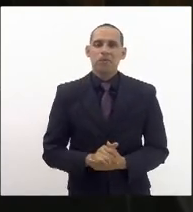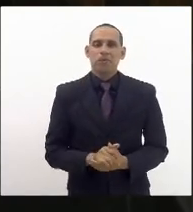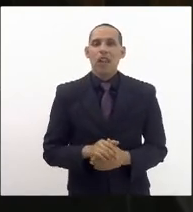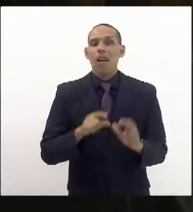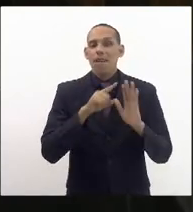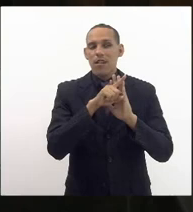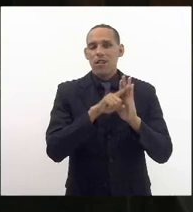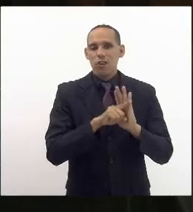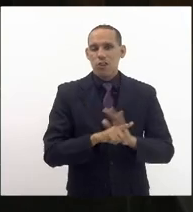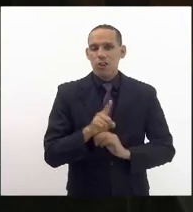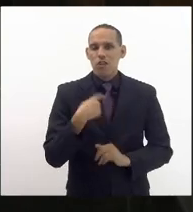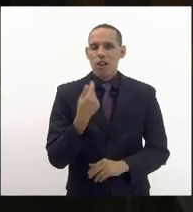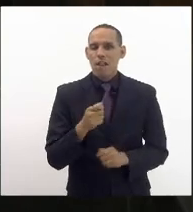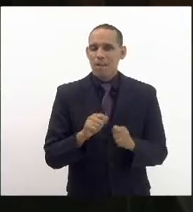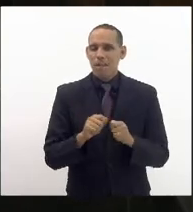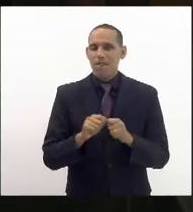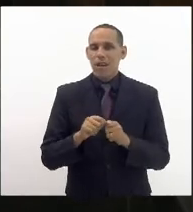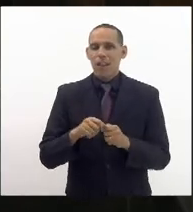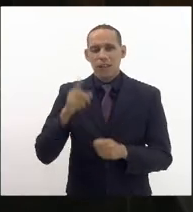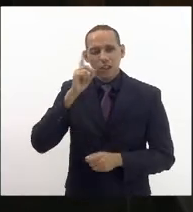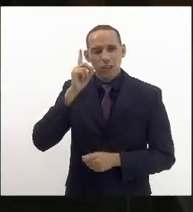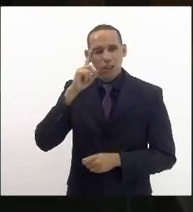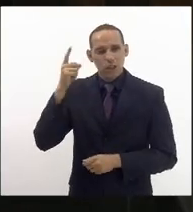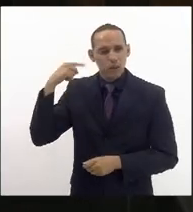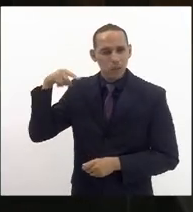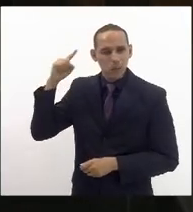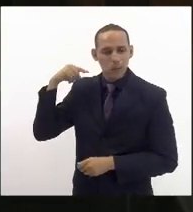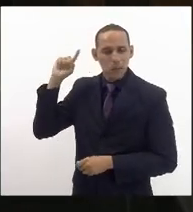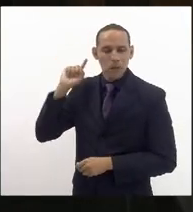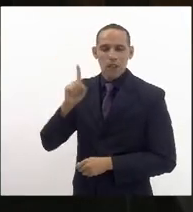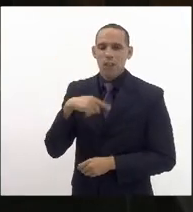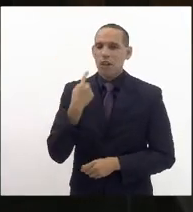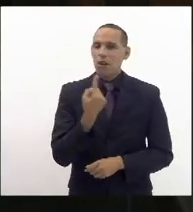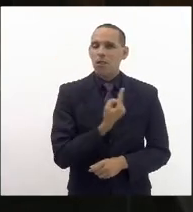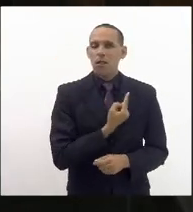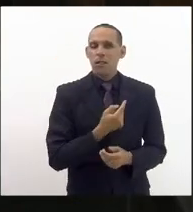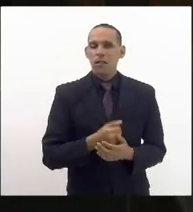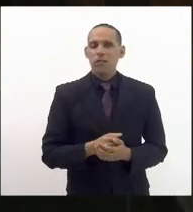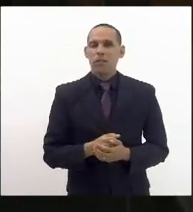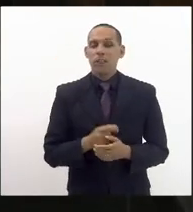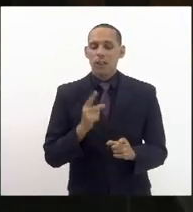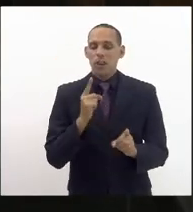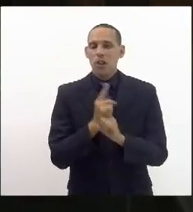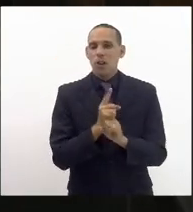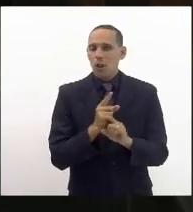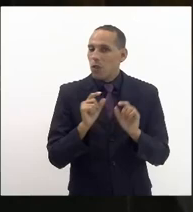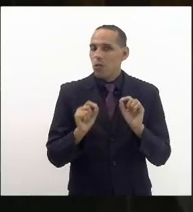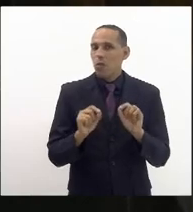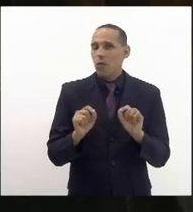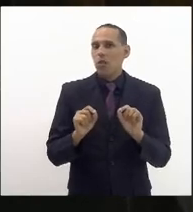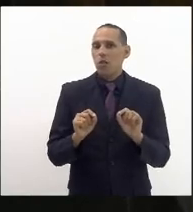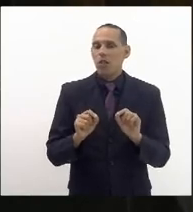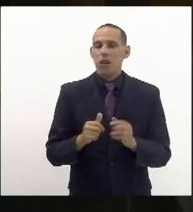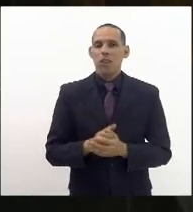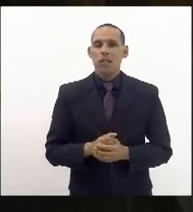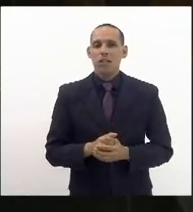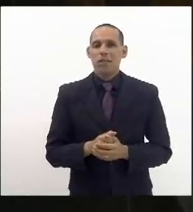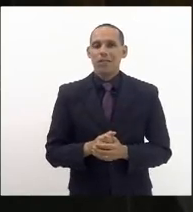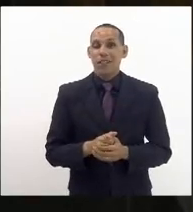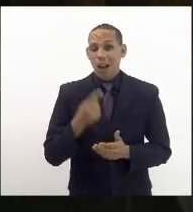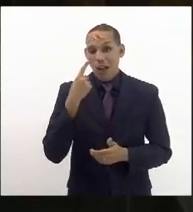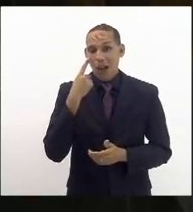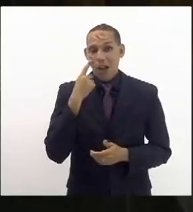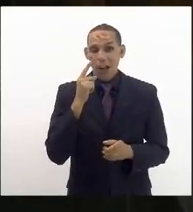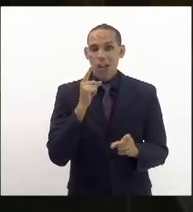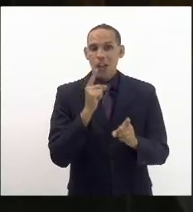vistoria que fizemos há dias atrás, nós encontramos na sede, pasmem,